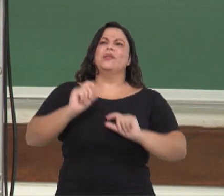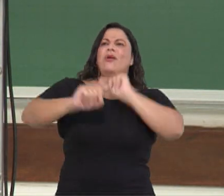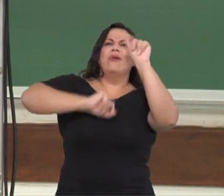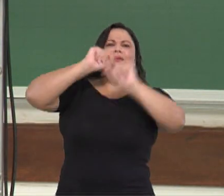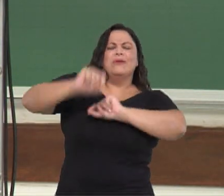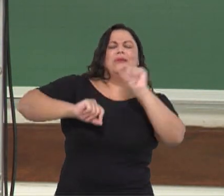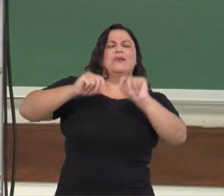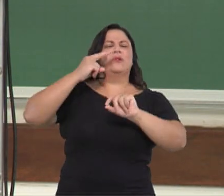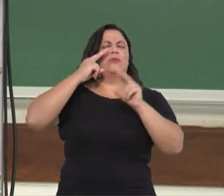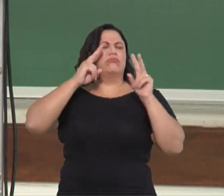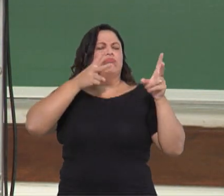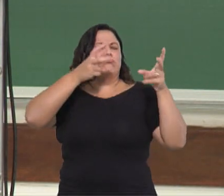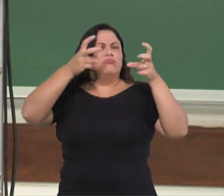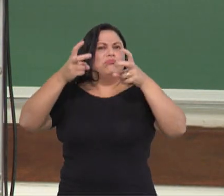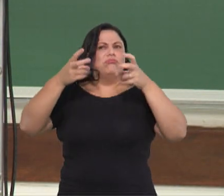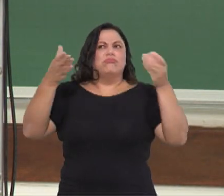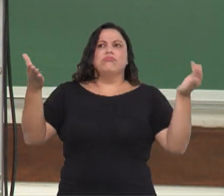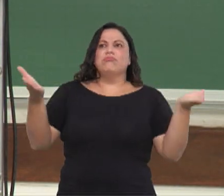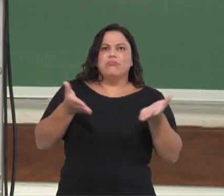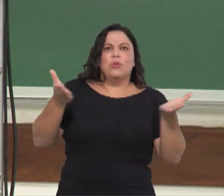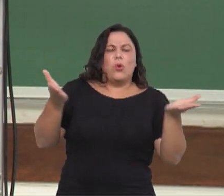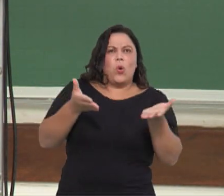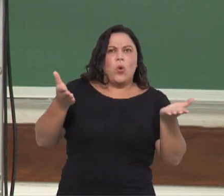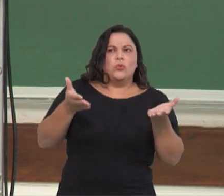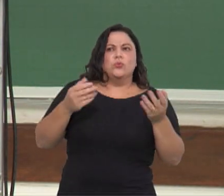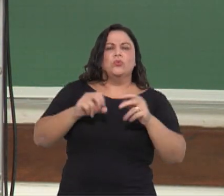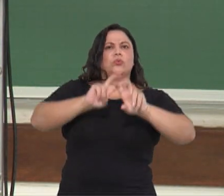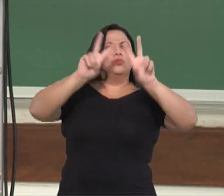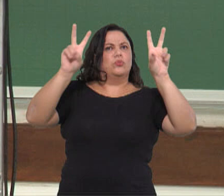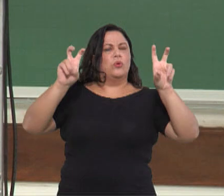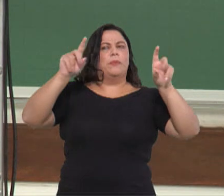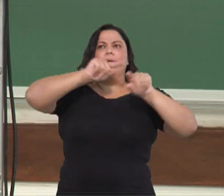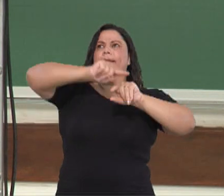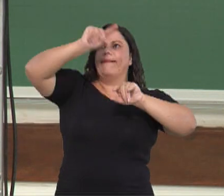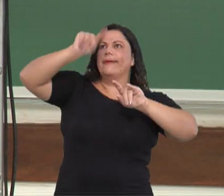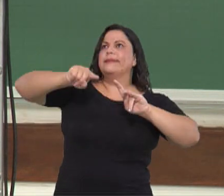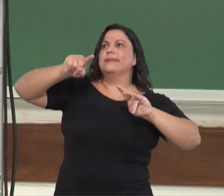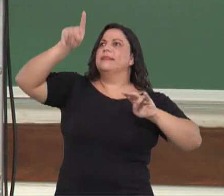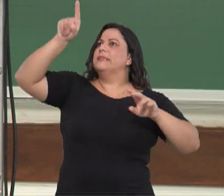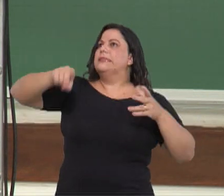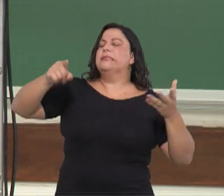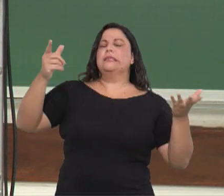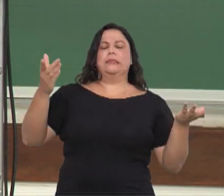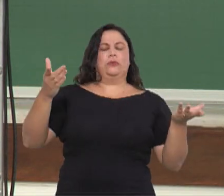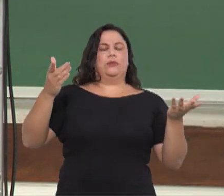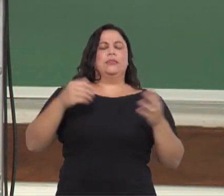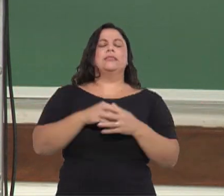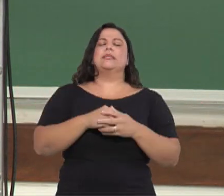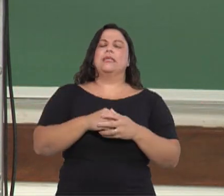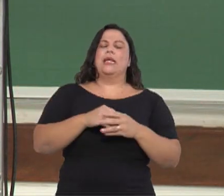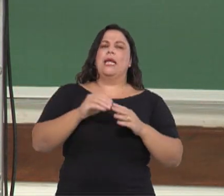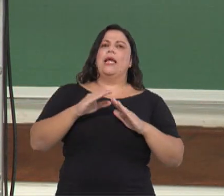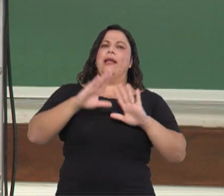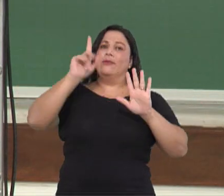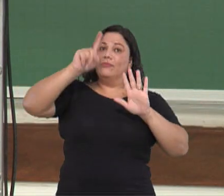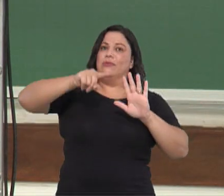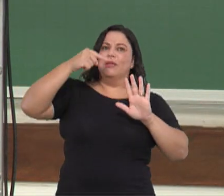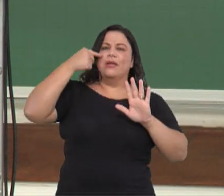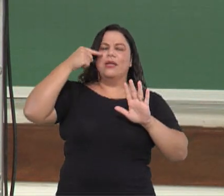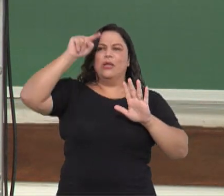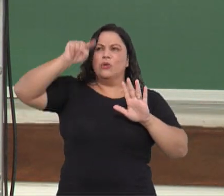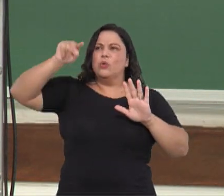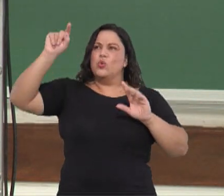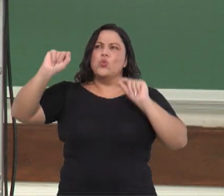vimos sobre a acentuação das paroxítonas. E